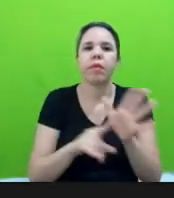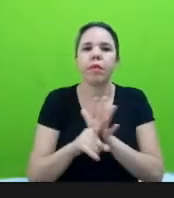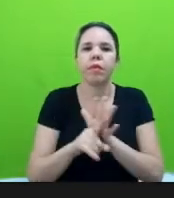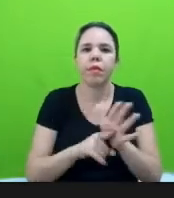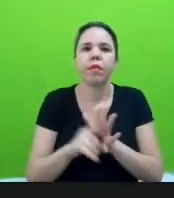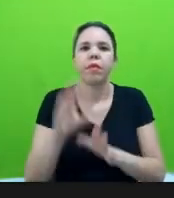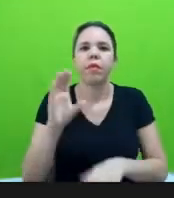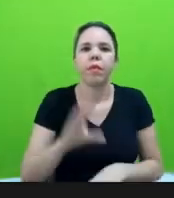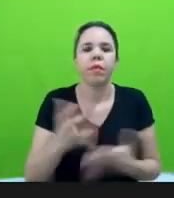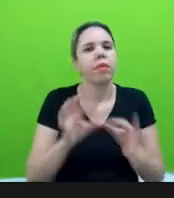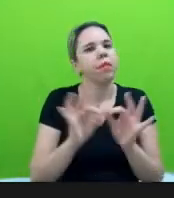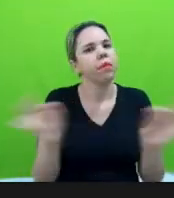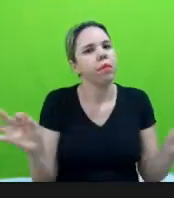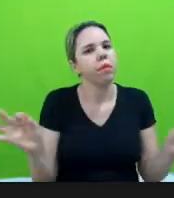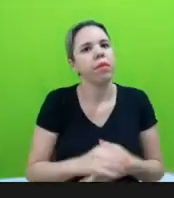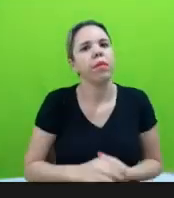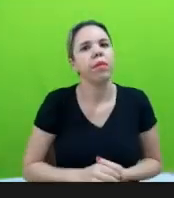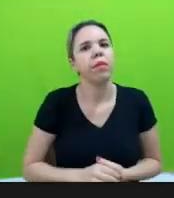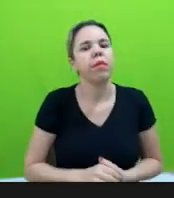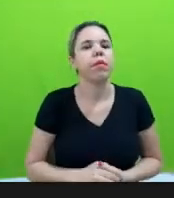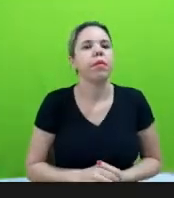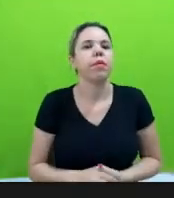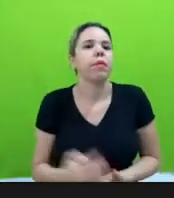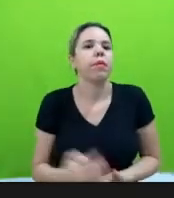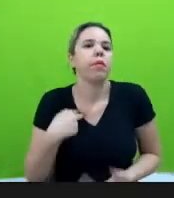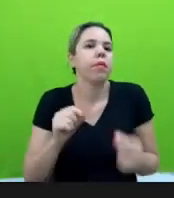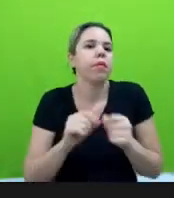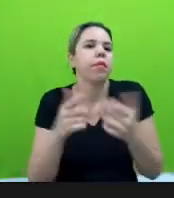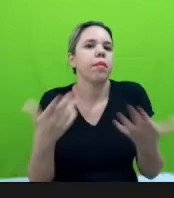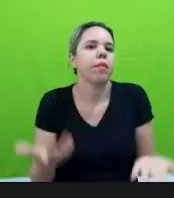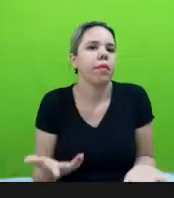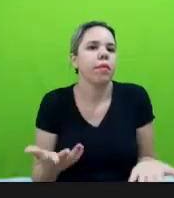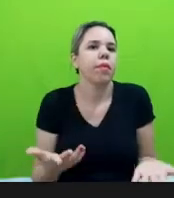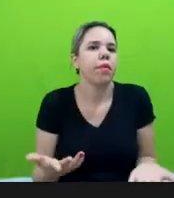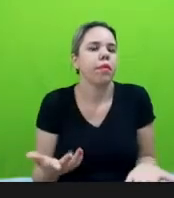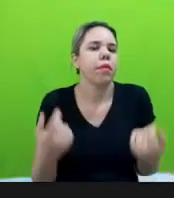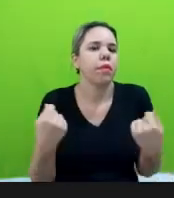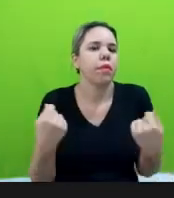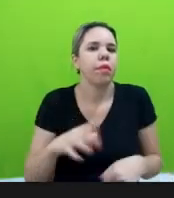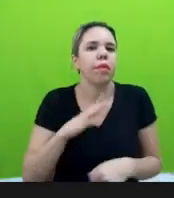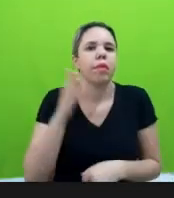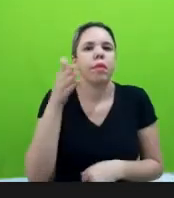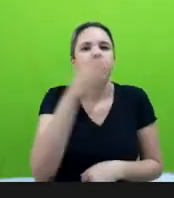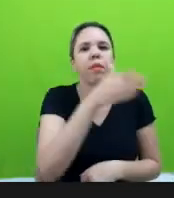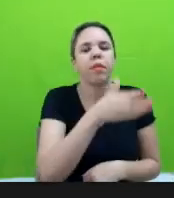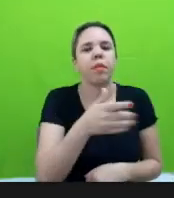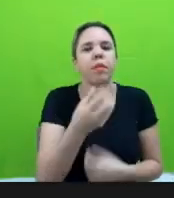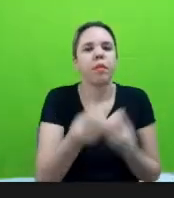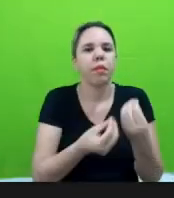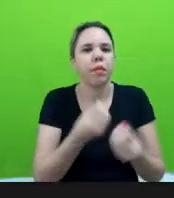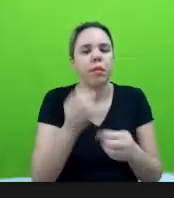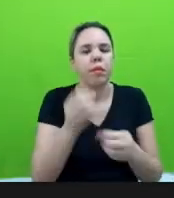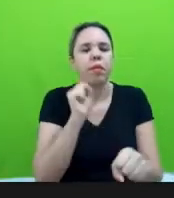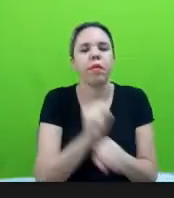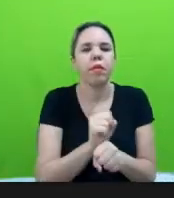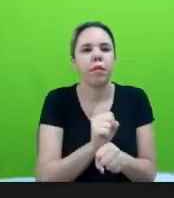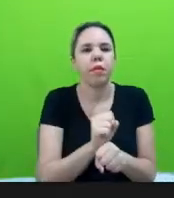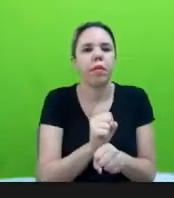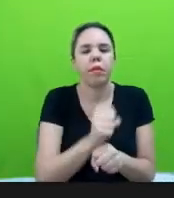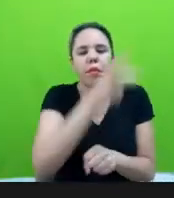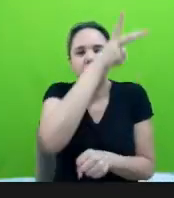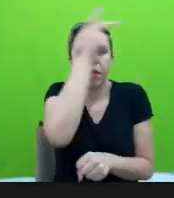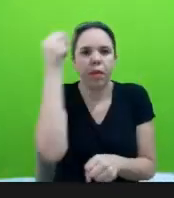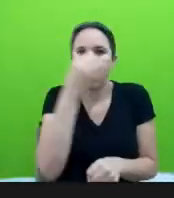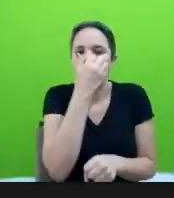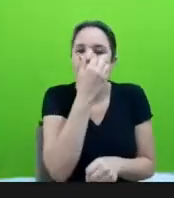muito simples. Nesse caso, não tem o que fazer. Se está numa dessas cidades que não estão regulamentadas, não vai ter como esperar a prefeitura X